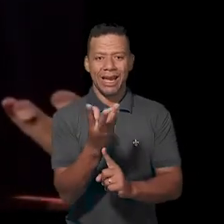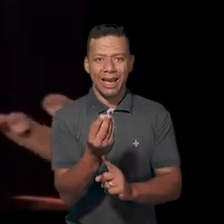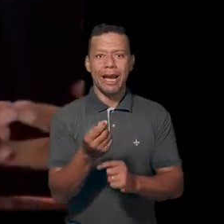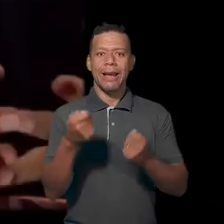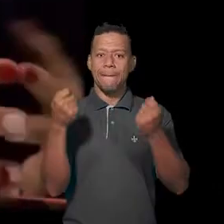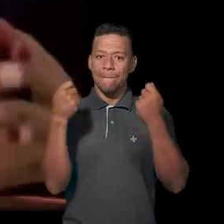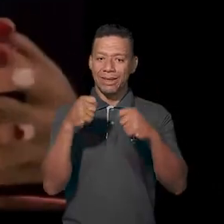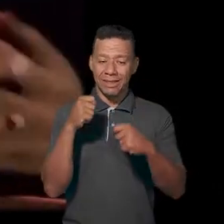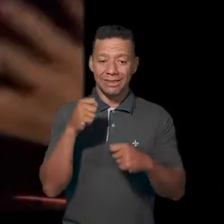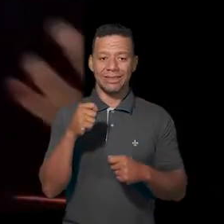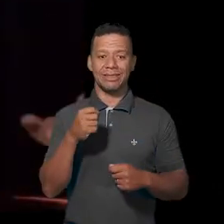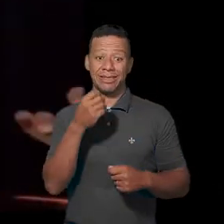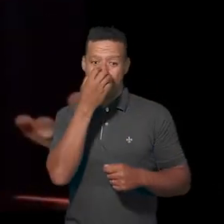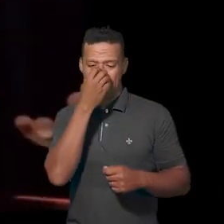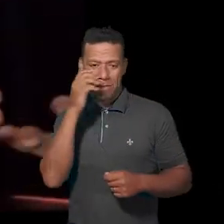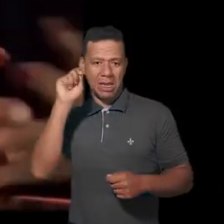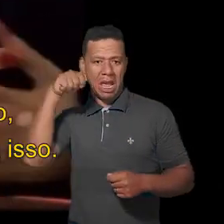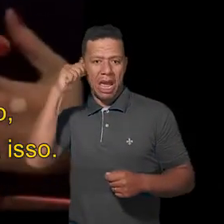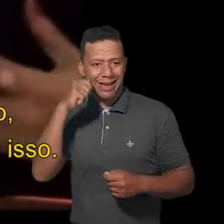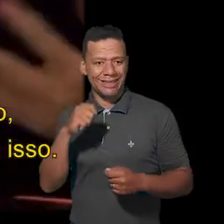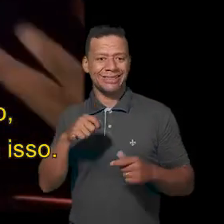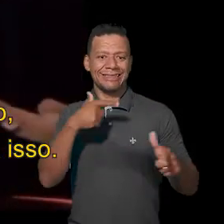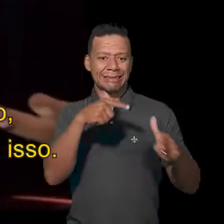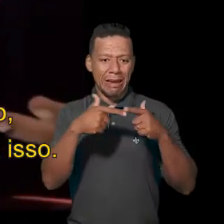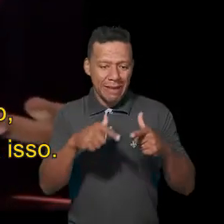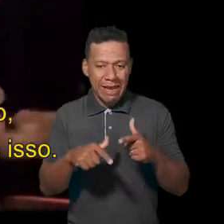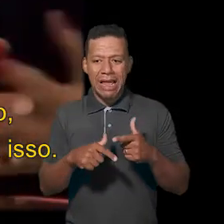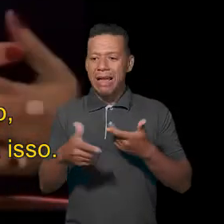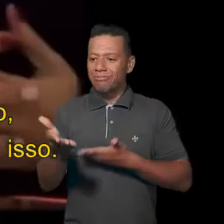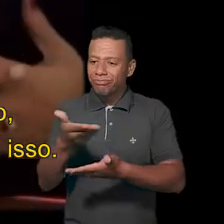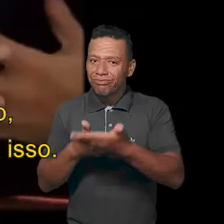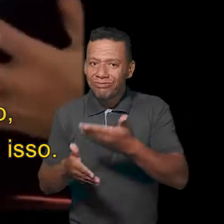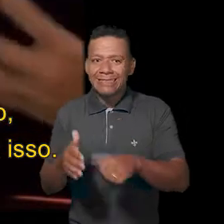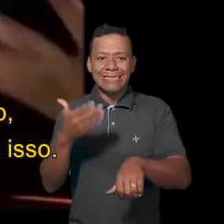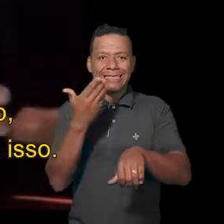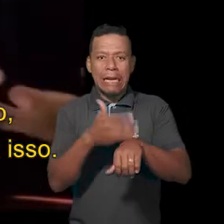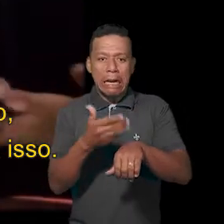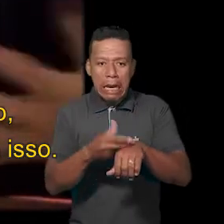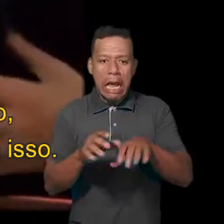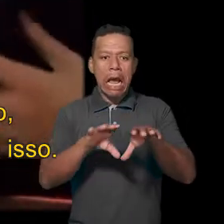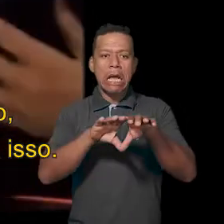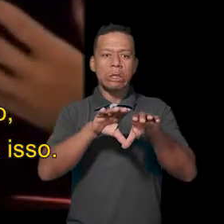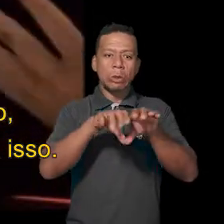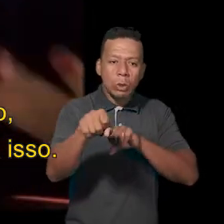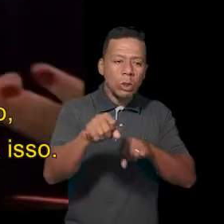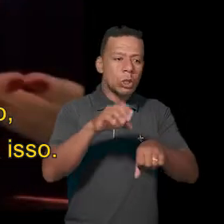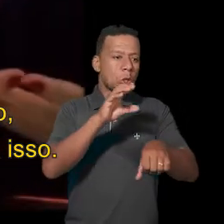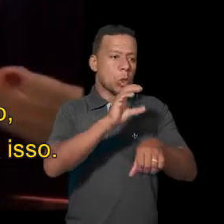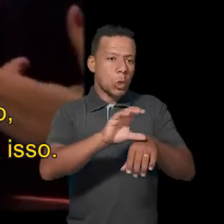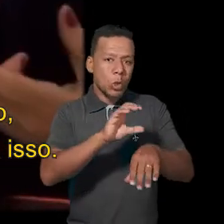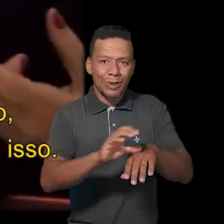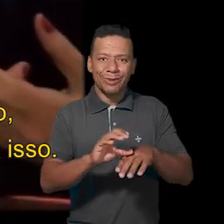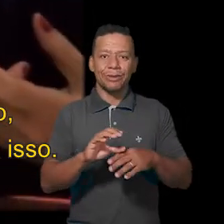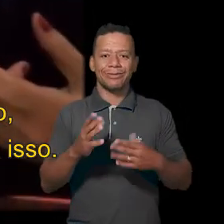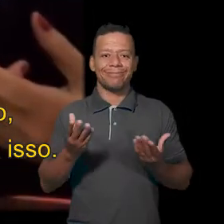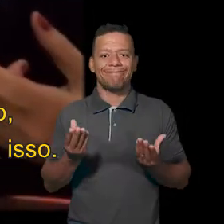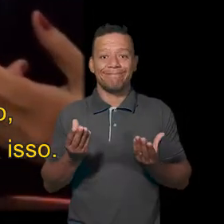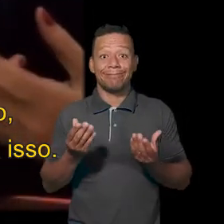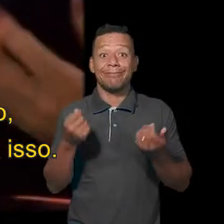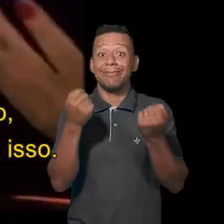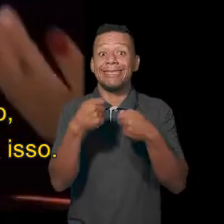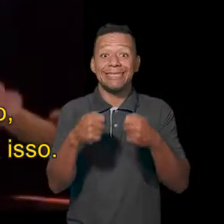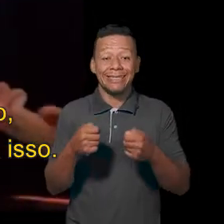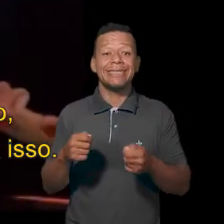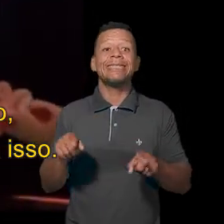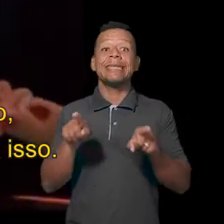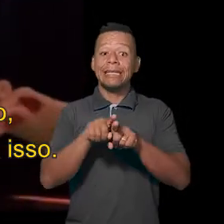trabalhando, e trocando, e treinando, e fazendo cursos, e se especializando,